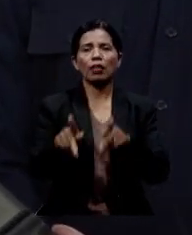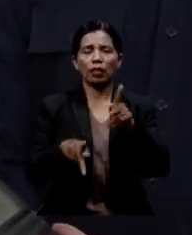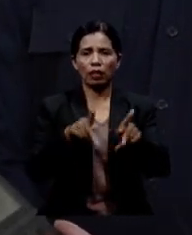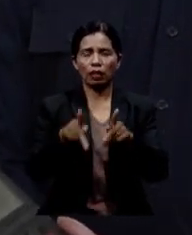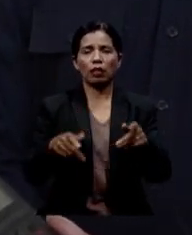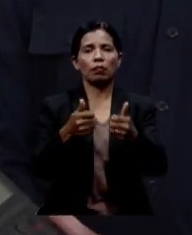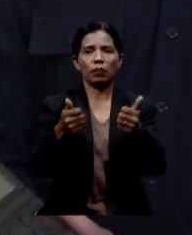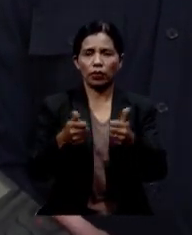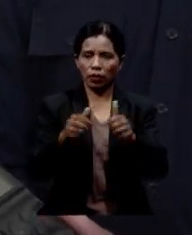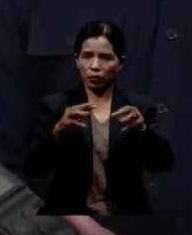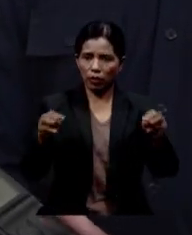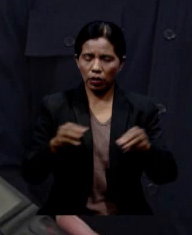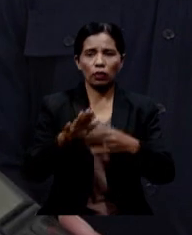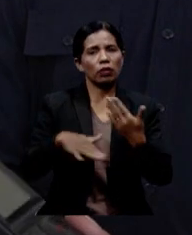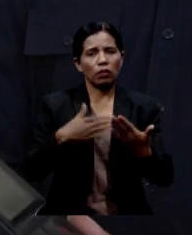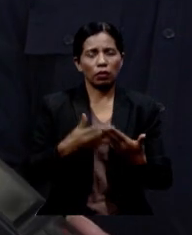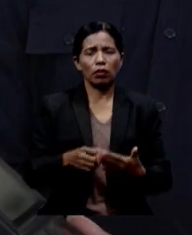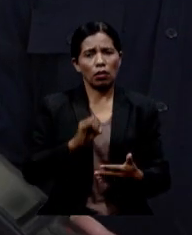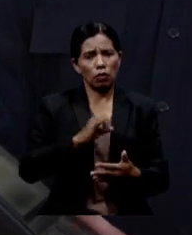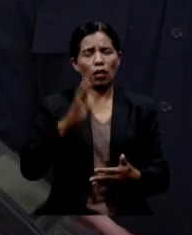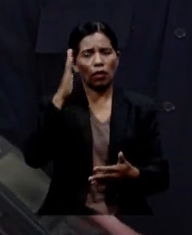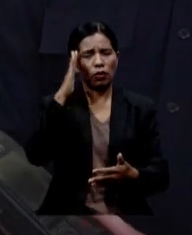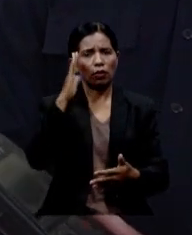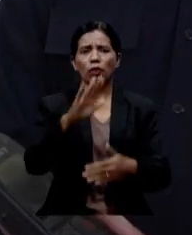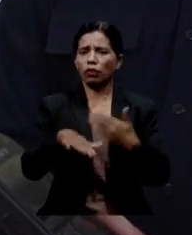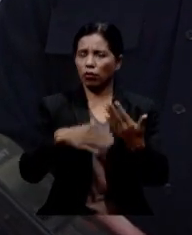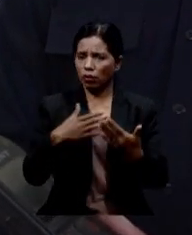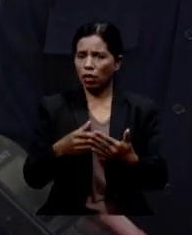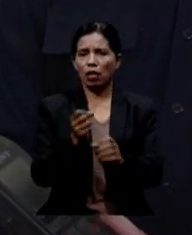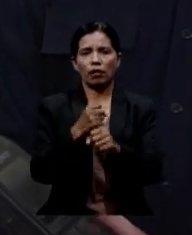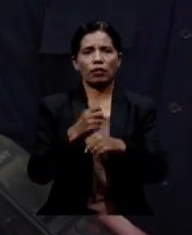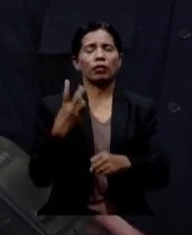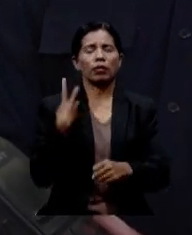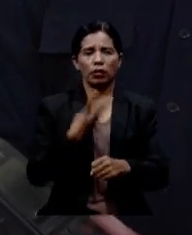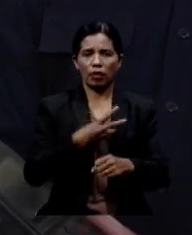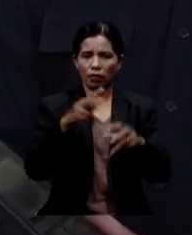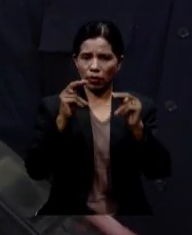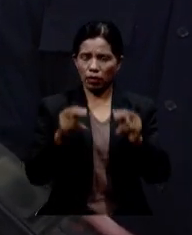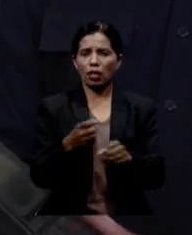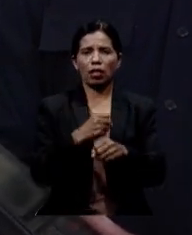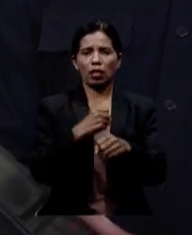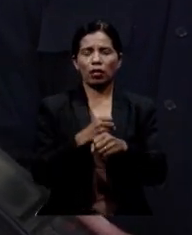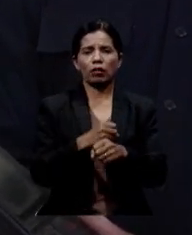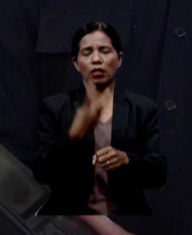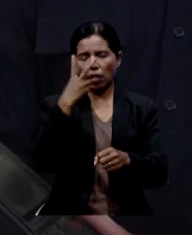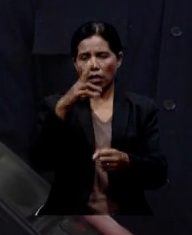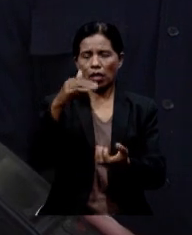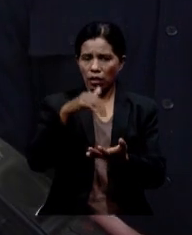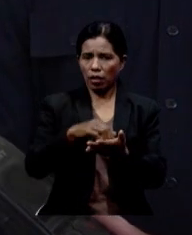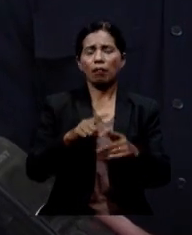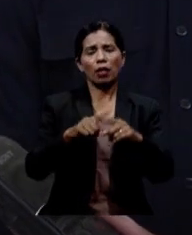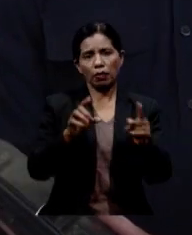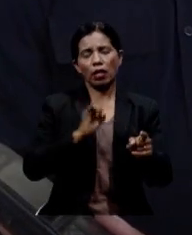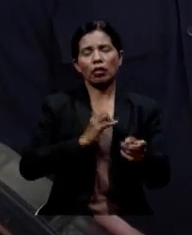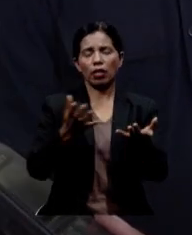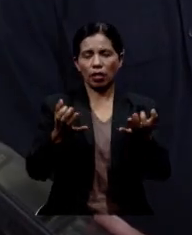posto administrativo sira. Hamono razão sira ne hotu, halo ita kata ita precisa halo duni avaliação ida mai be ha kata tete kata